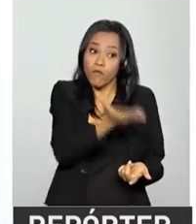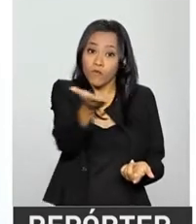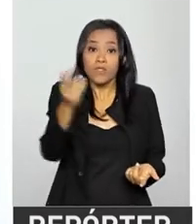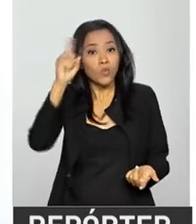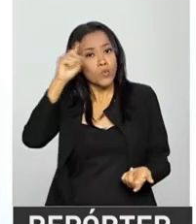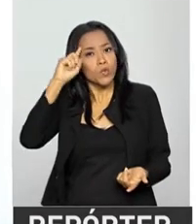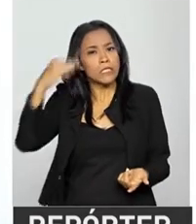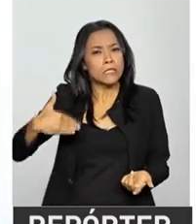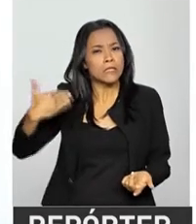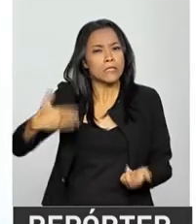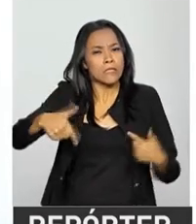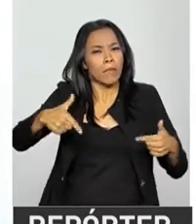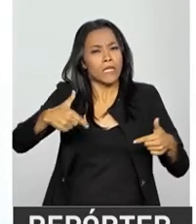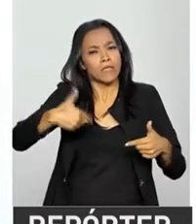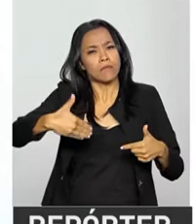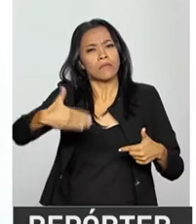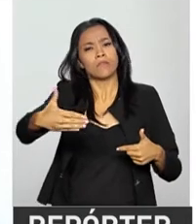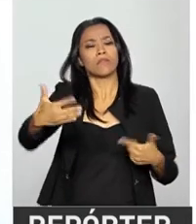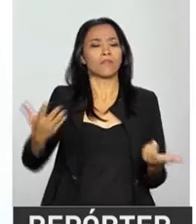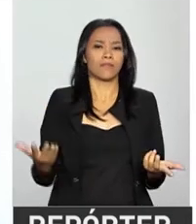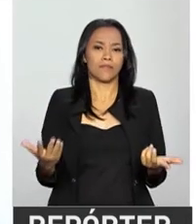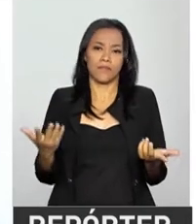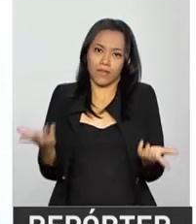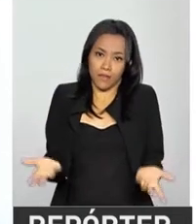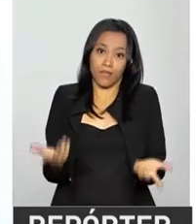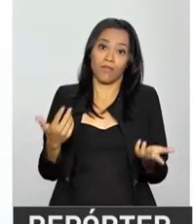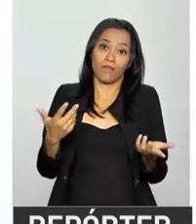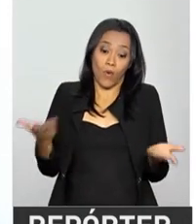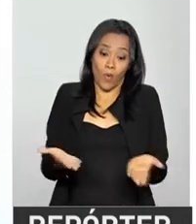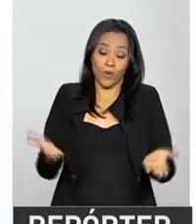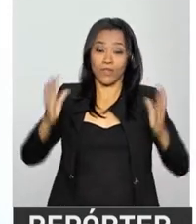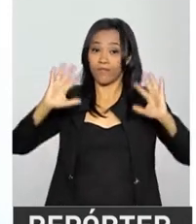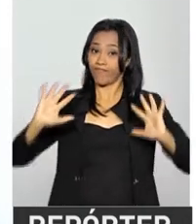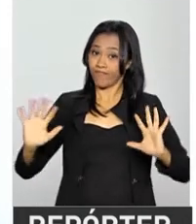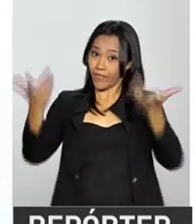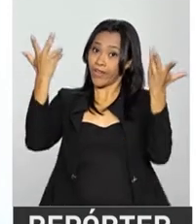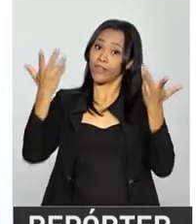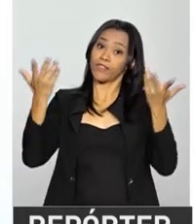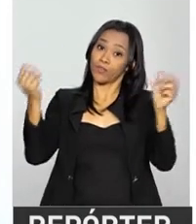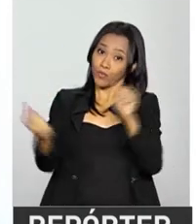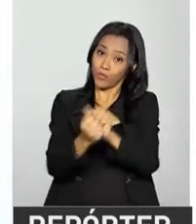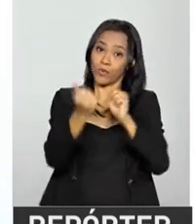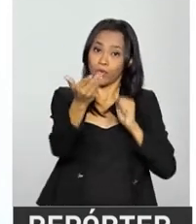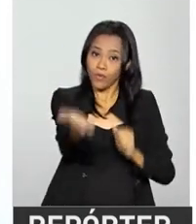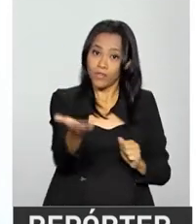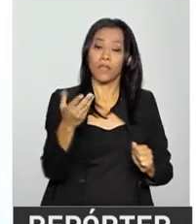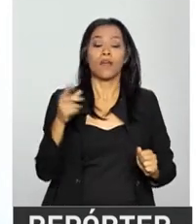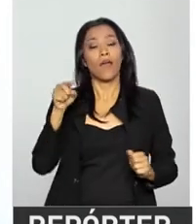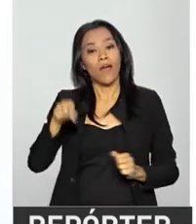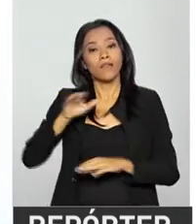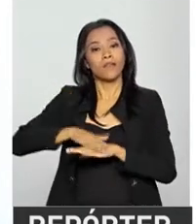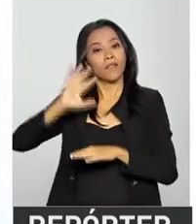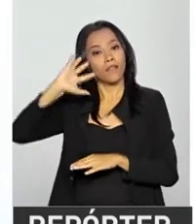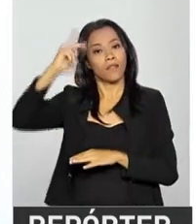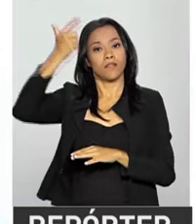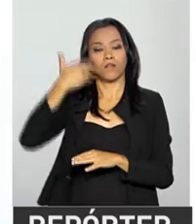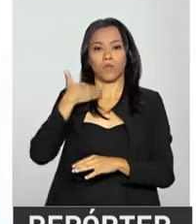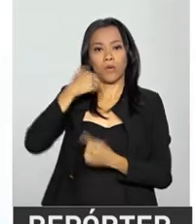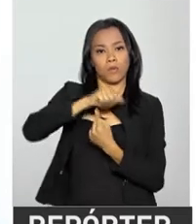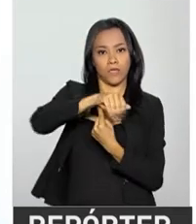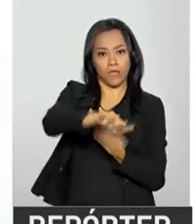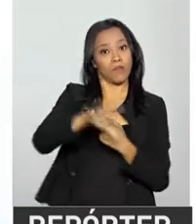você que vive o dia a dia não posso deixar de comemorar com você essa decisão do banco central